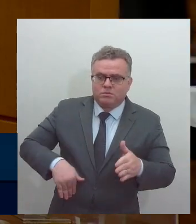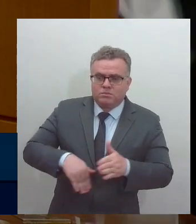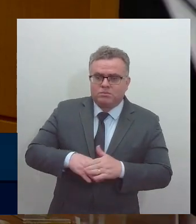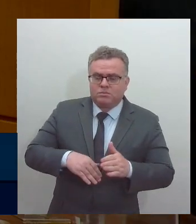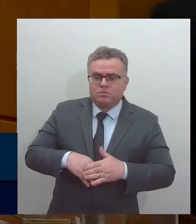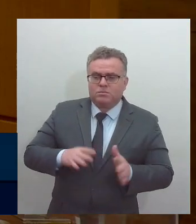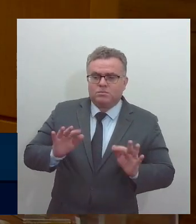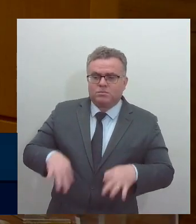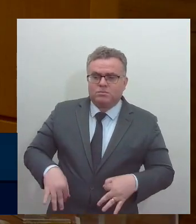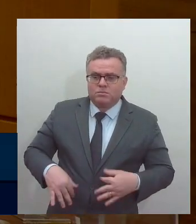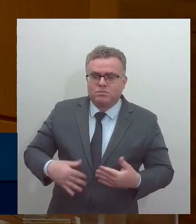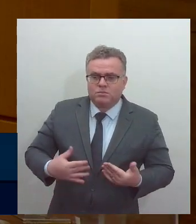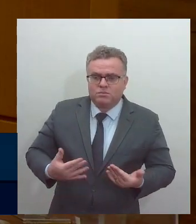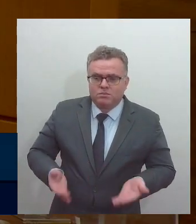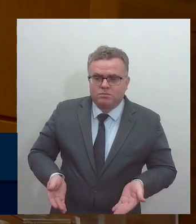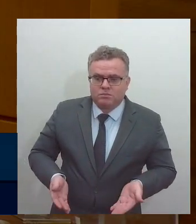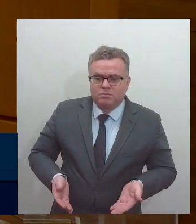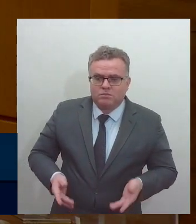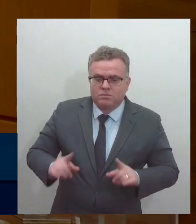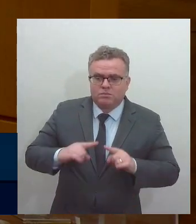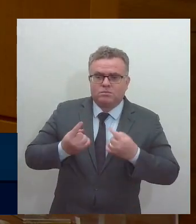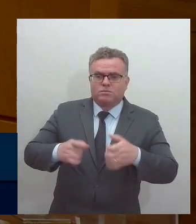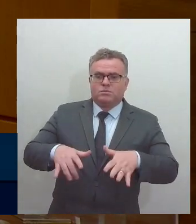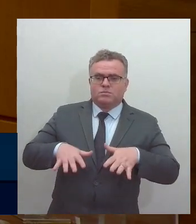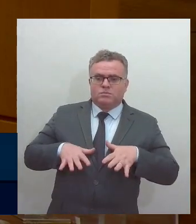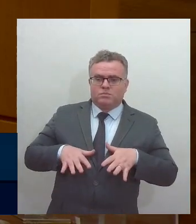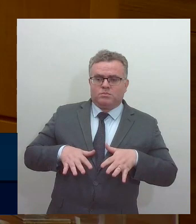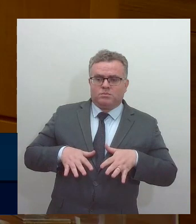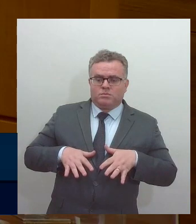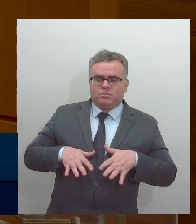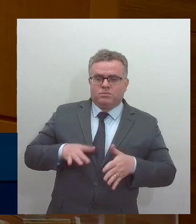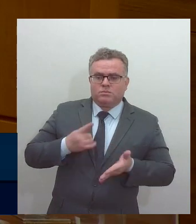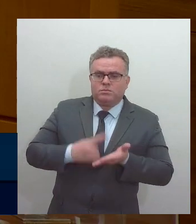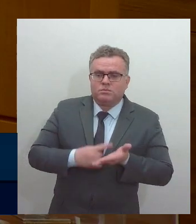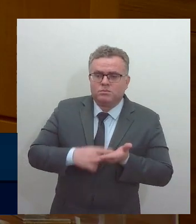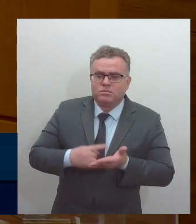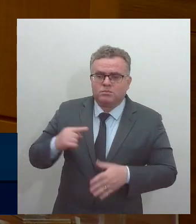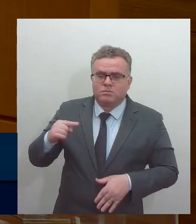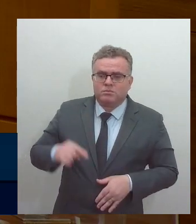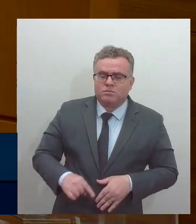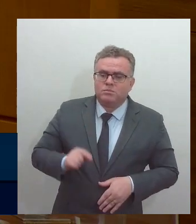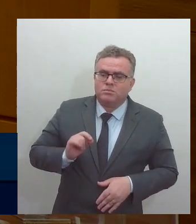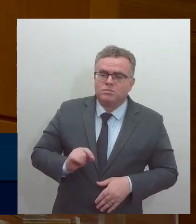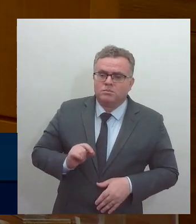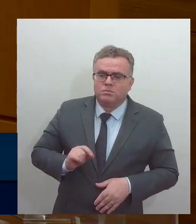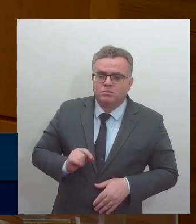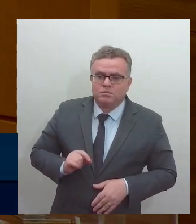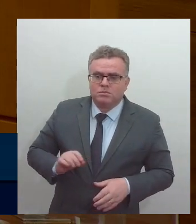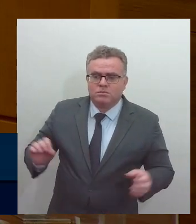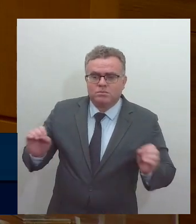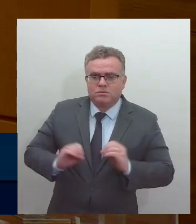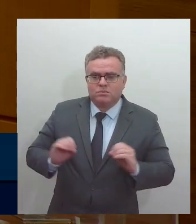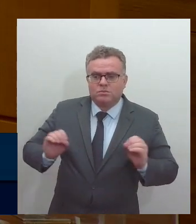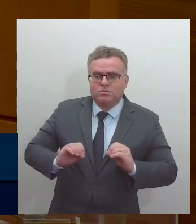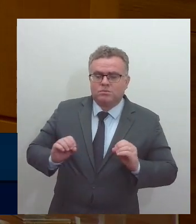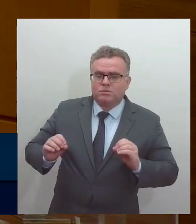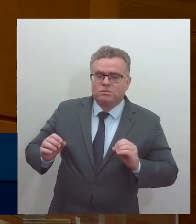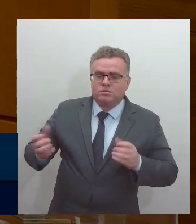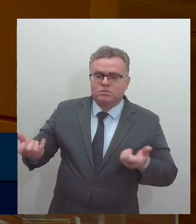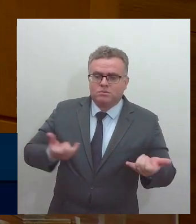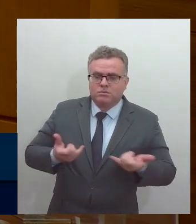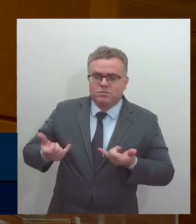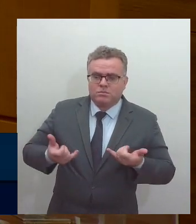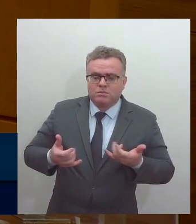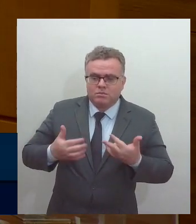pública que nós realizamos aqui, nada foi nos dito do que poderíamos